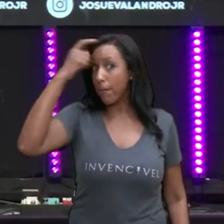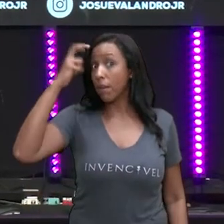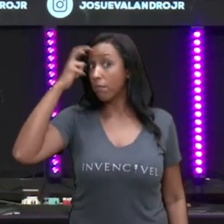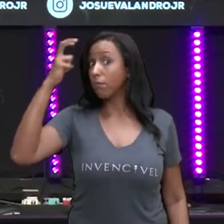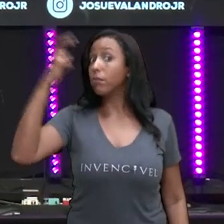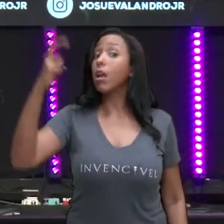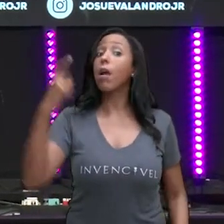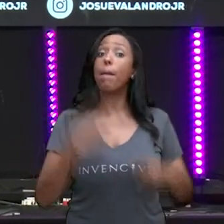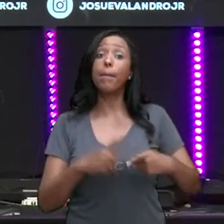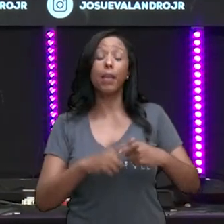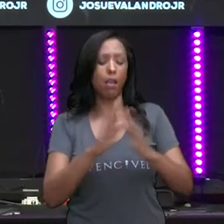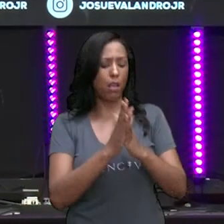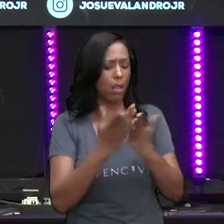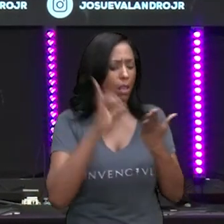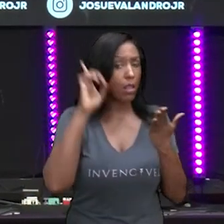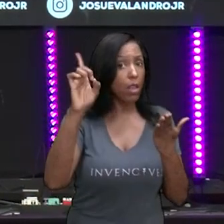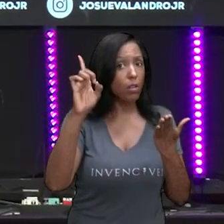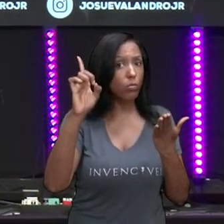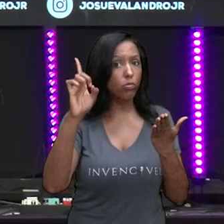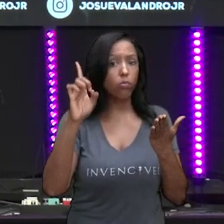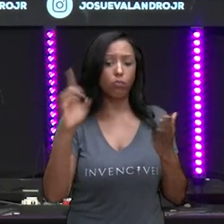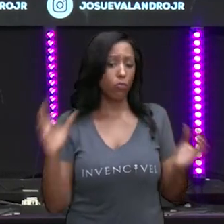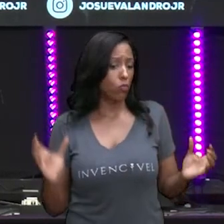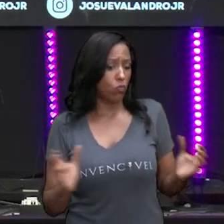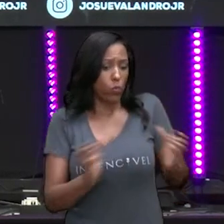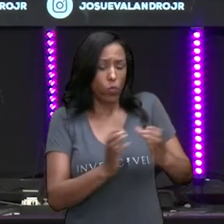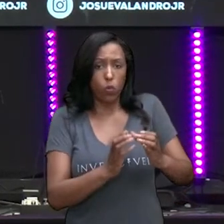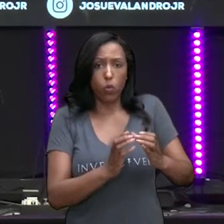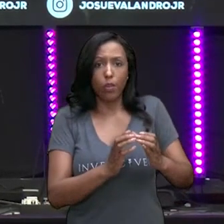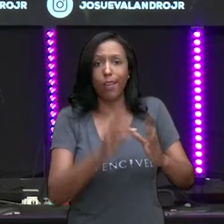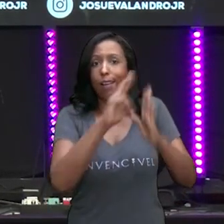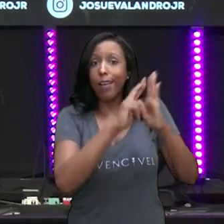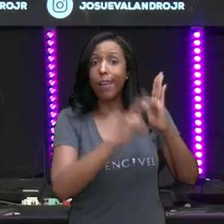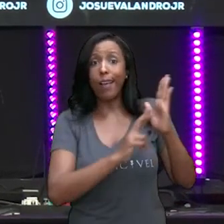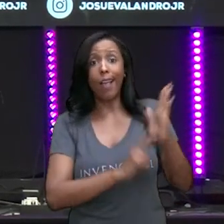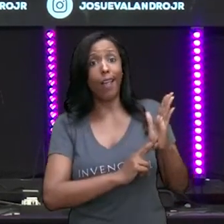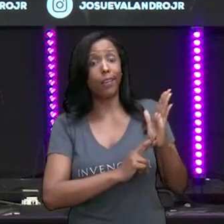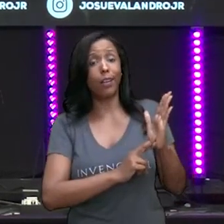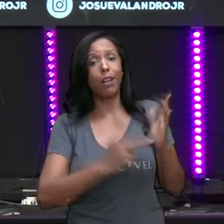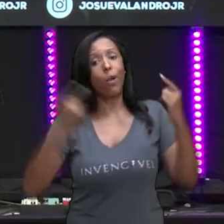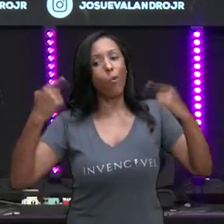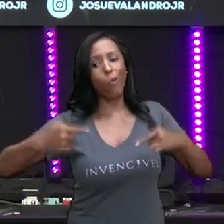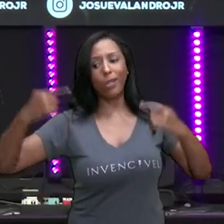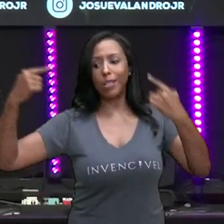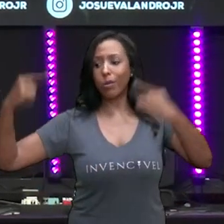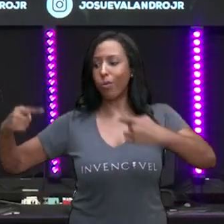Bíblia seria um conjunto de regras que se contrapõem de um lado para o outro o tempo